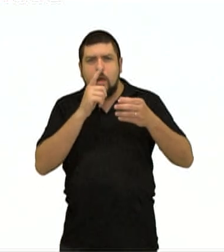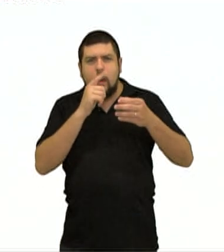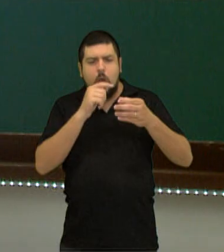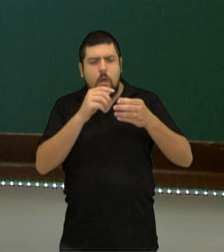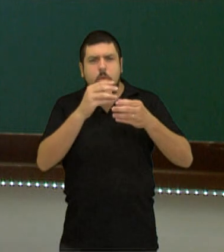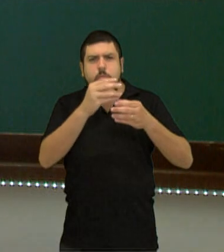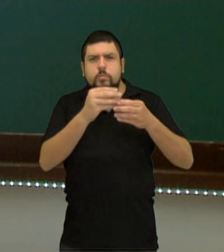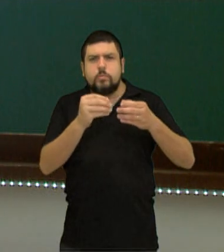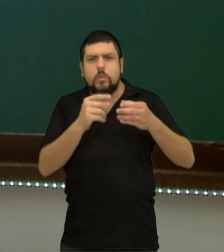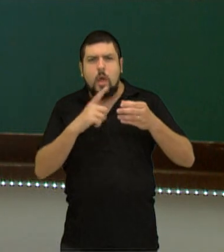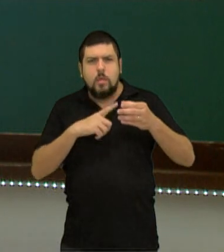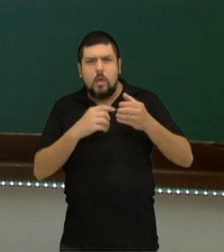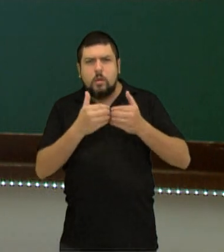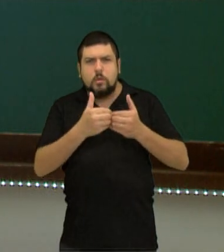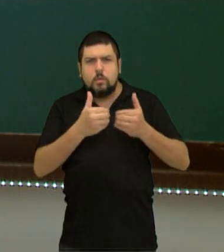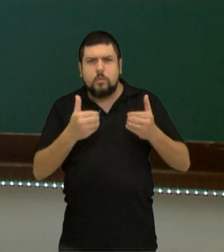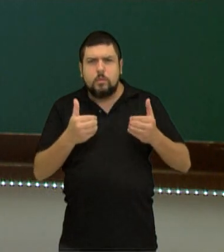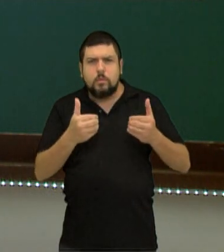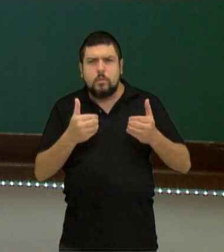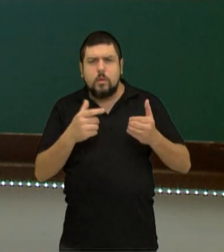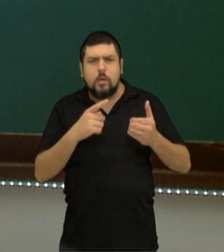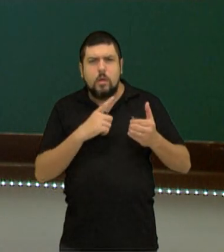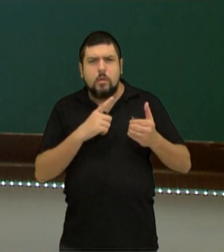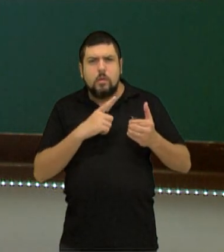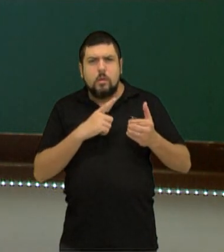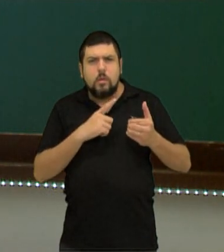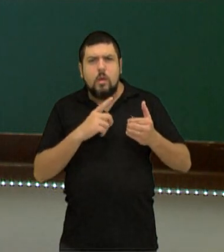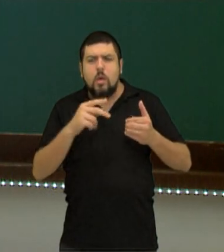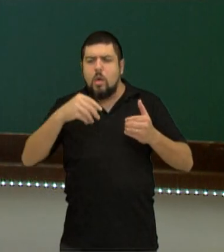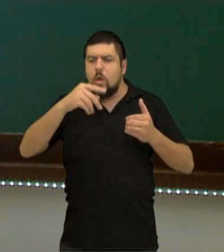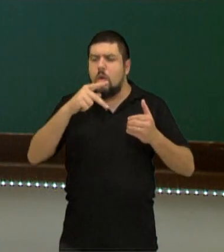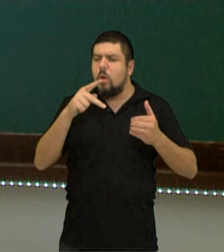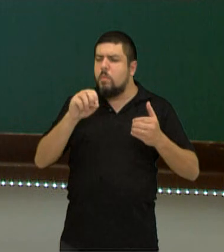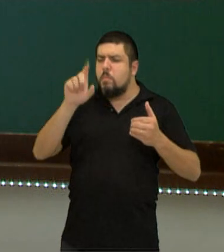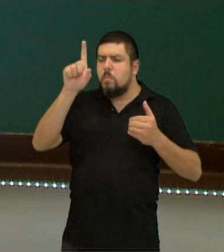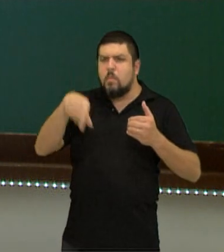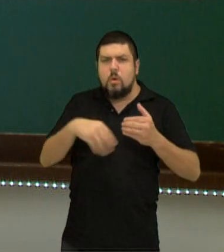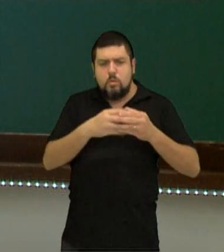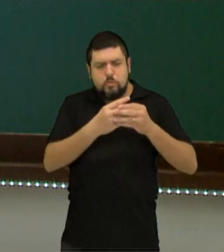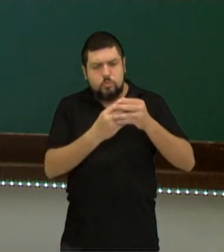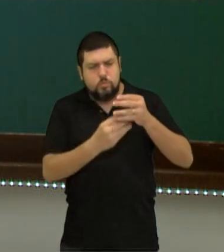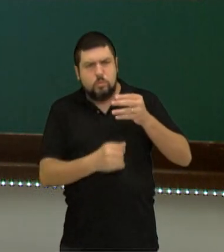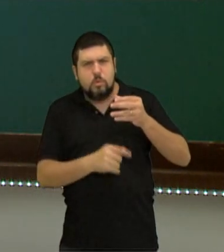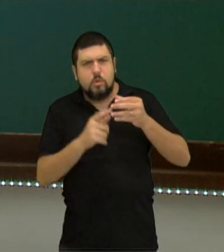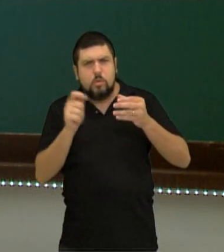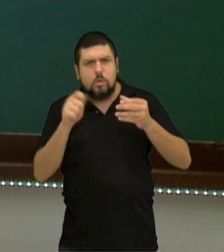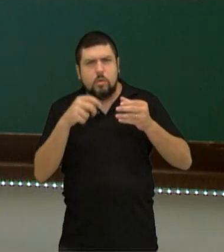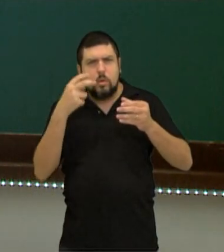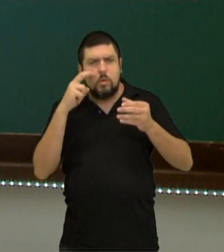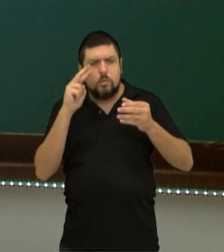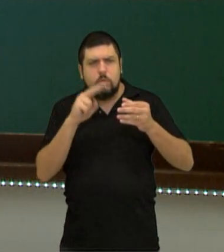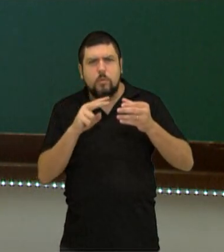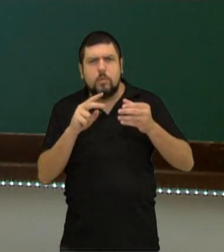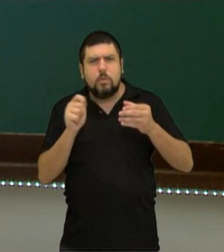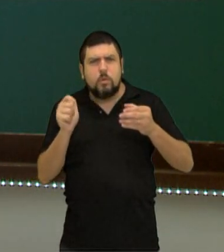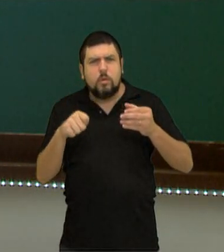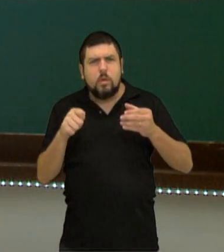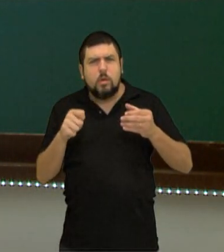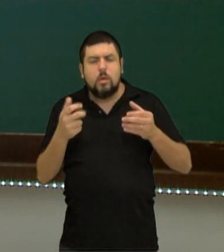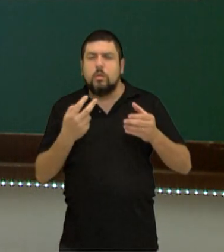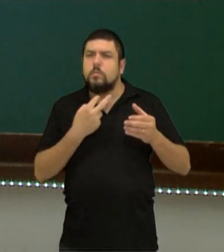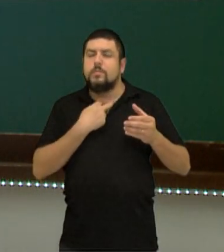o pozinho azul? Você não consegue perceber a diferença. Ou seja, é uma única fase, um único